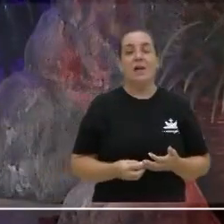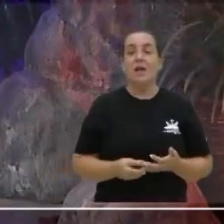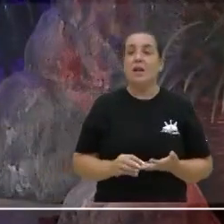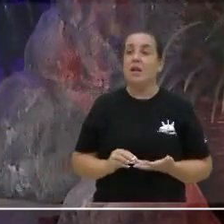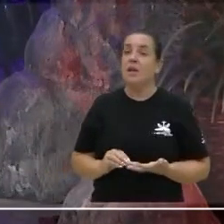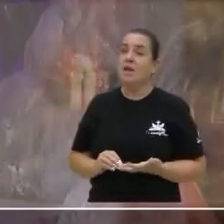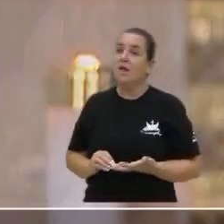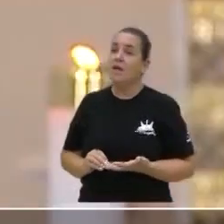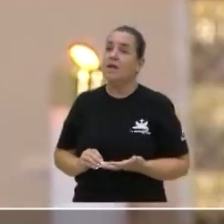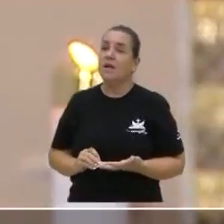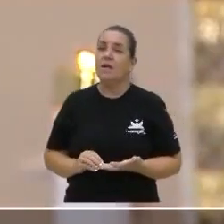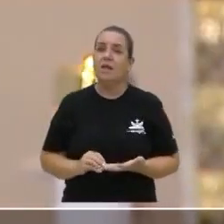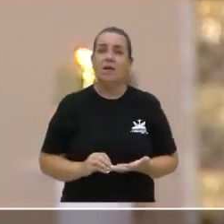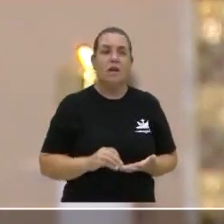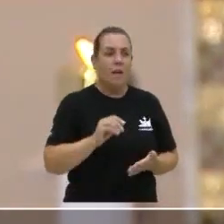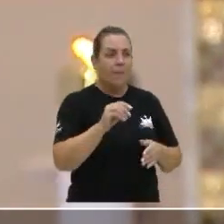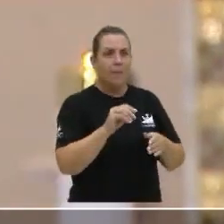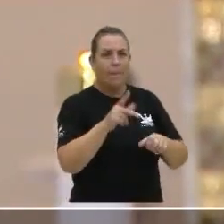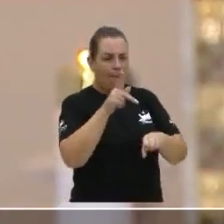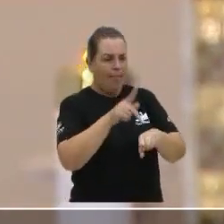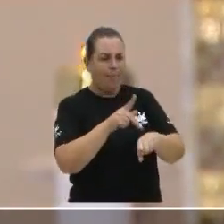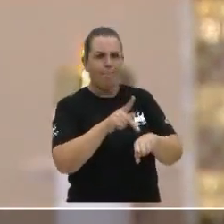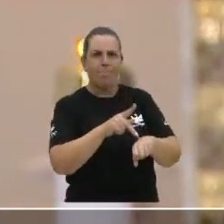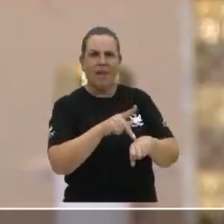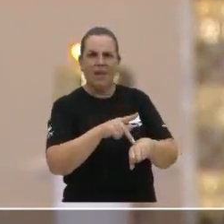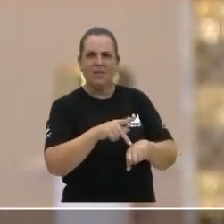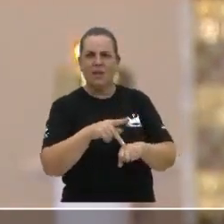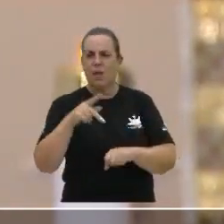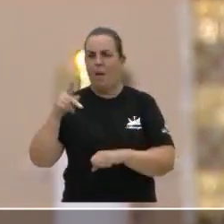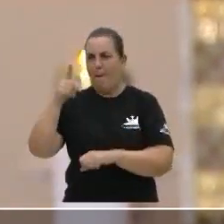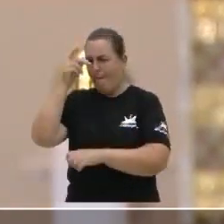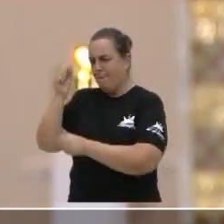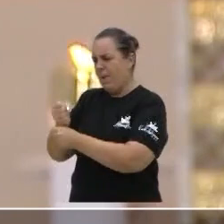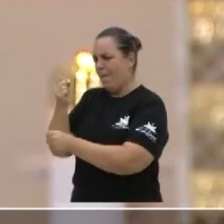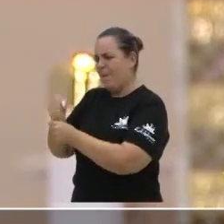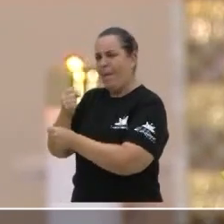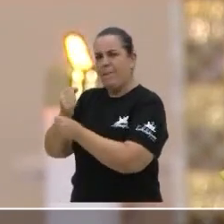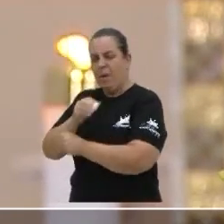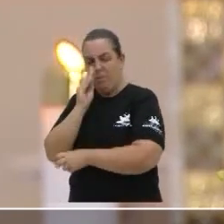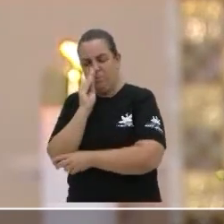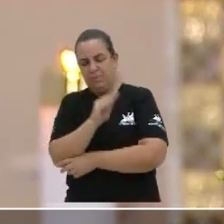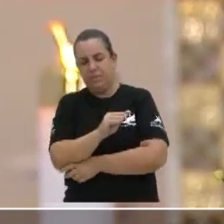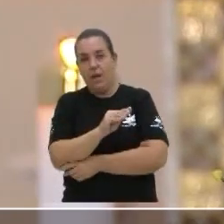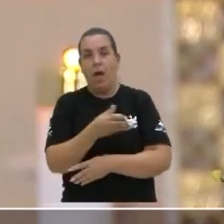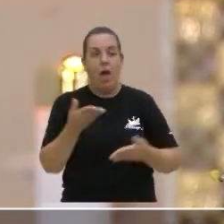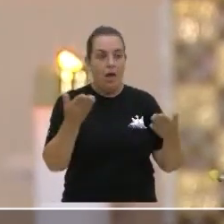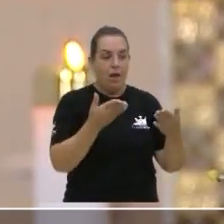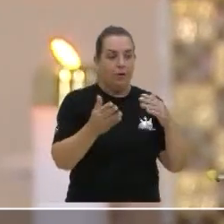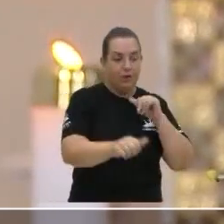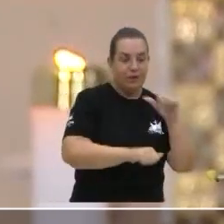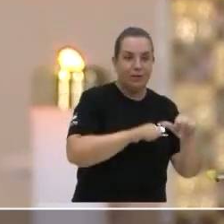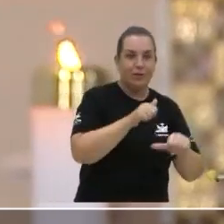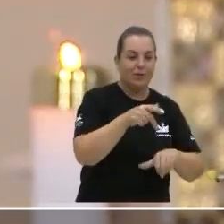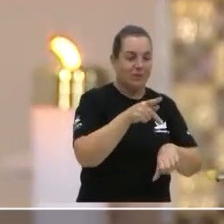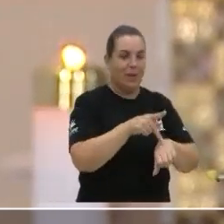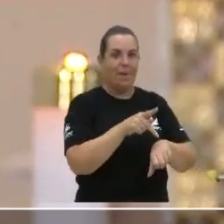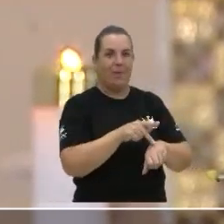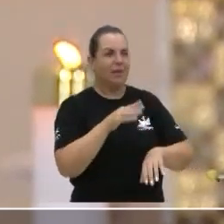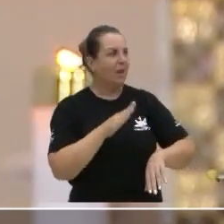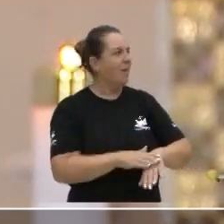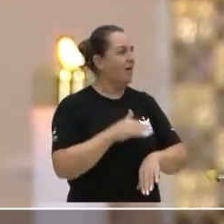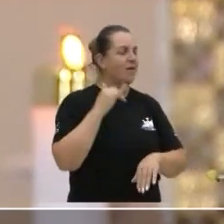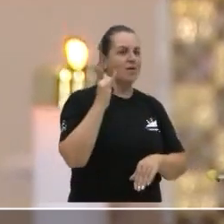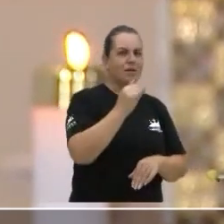exultemos. A pedra que os pedreiros rejeitaram tornou-se agora